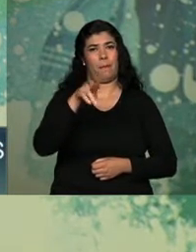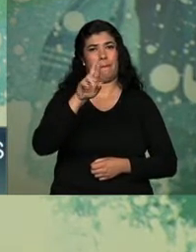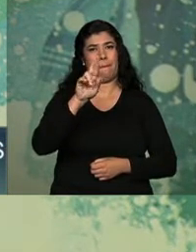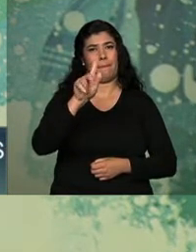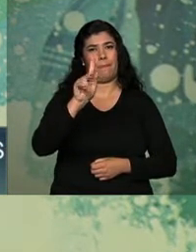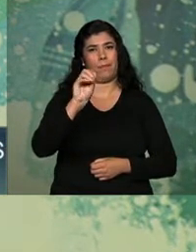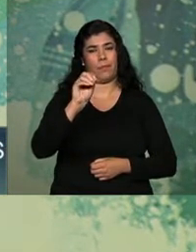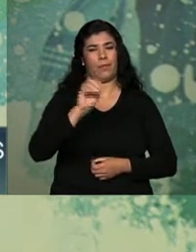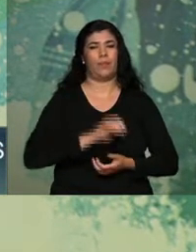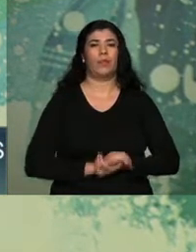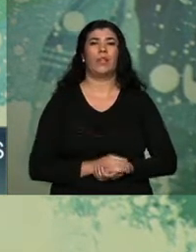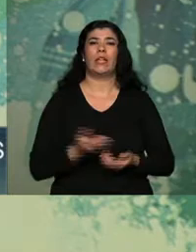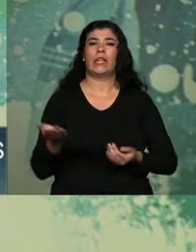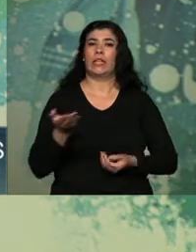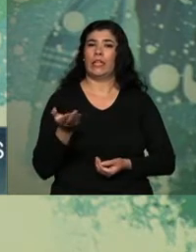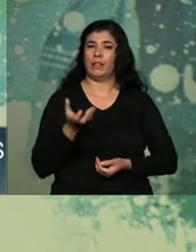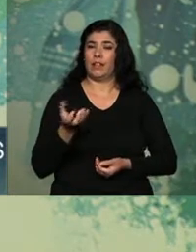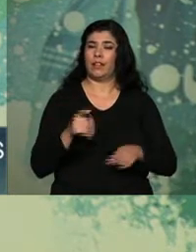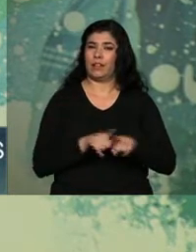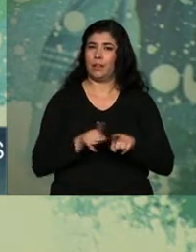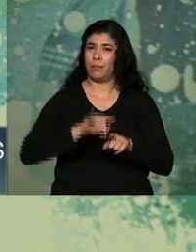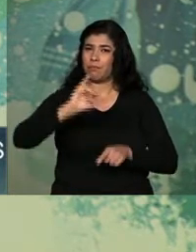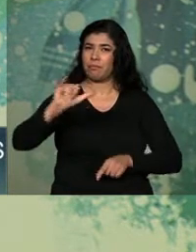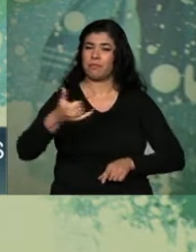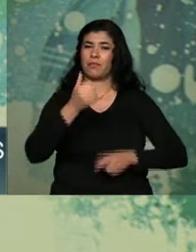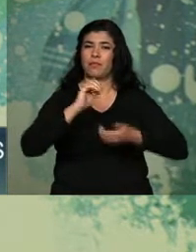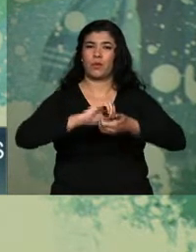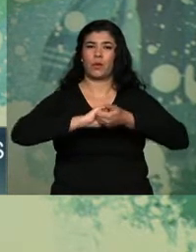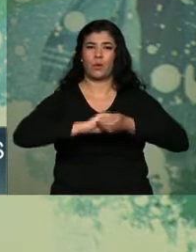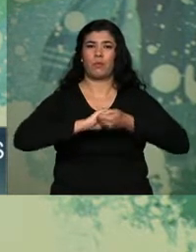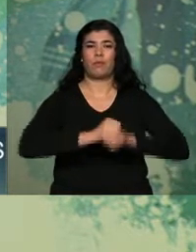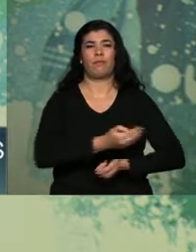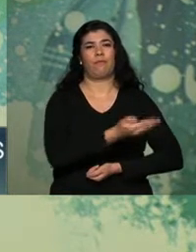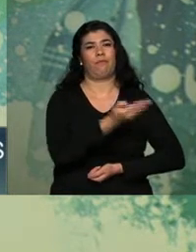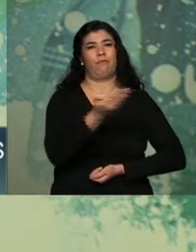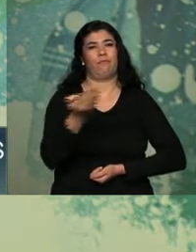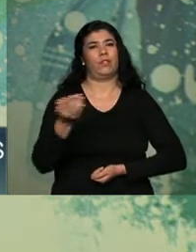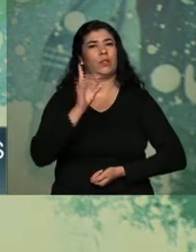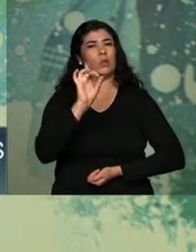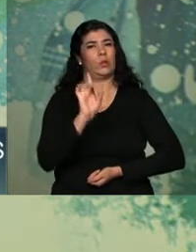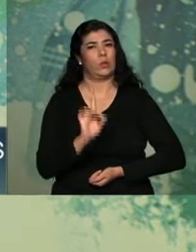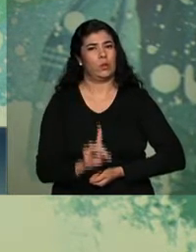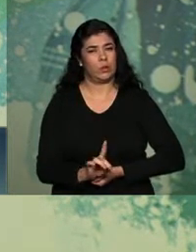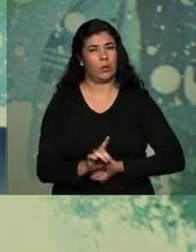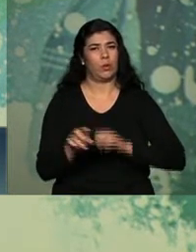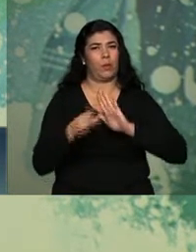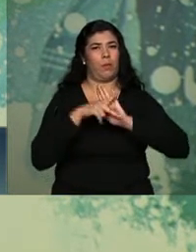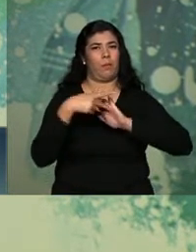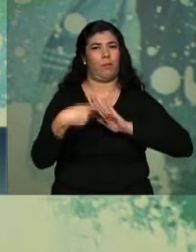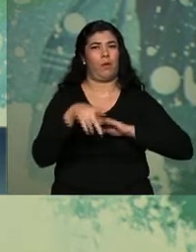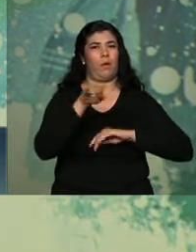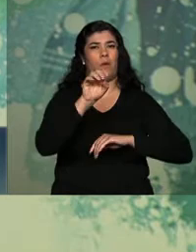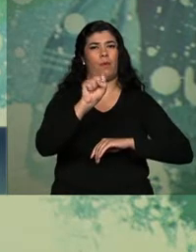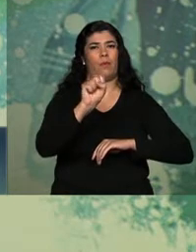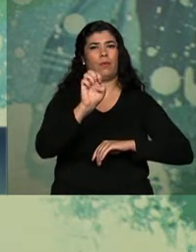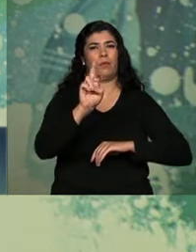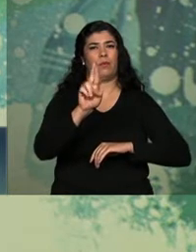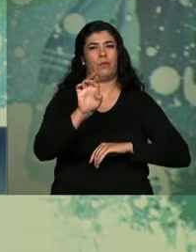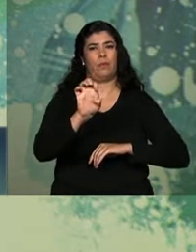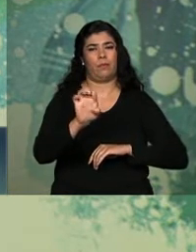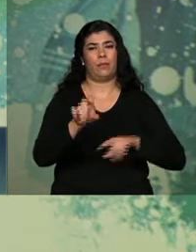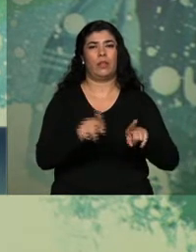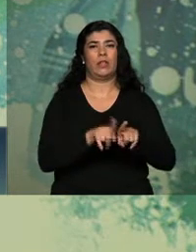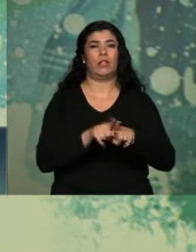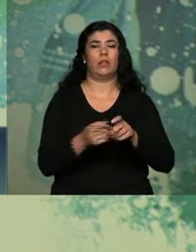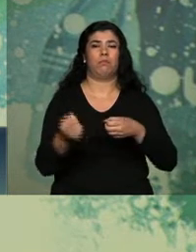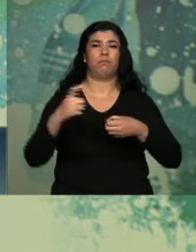queria cumprimentar também a todos os diretores do Sistema SEBRAE, amigos e amigas do SEBRAE,